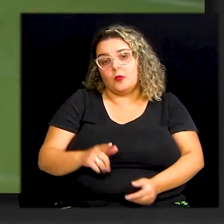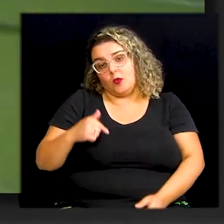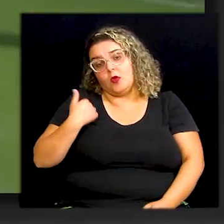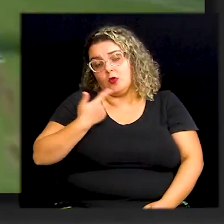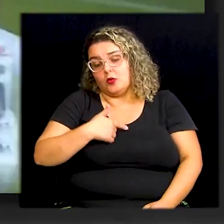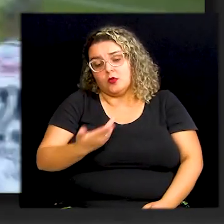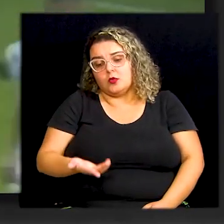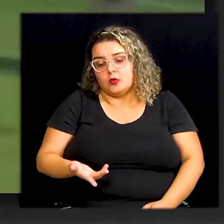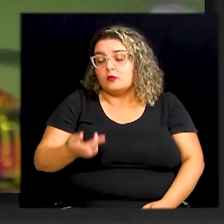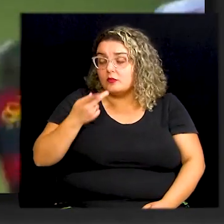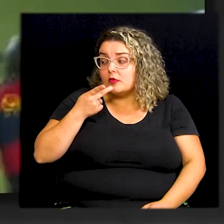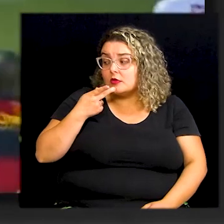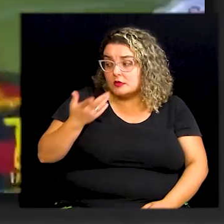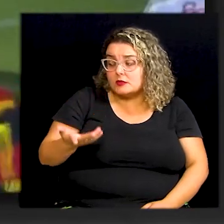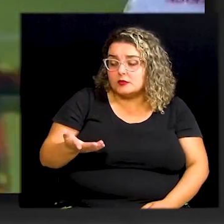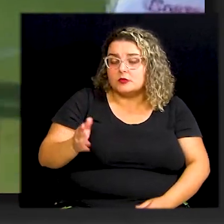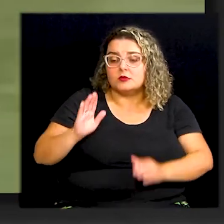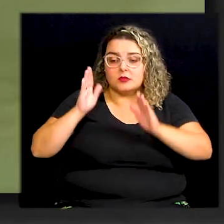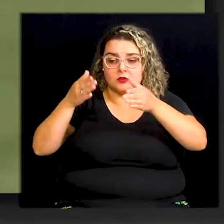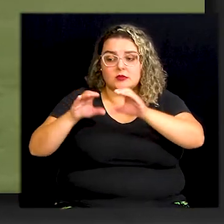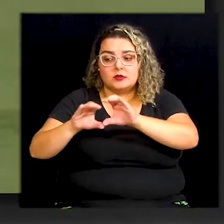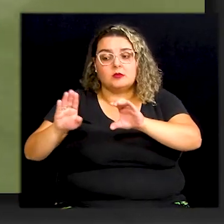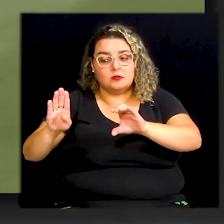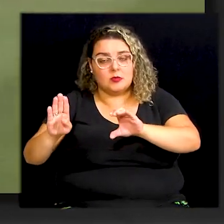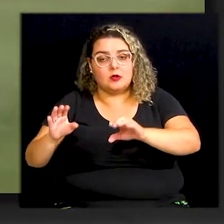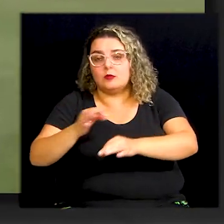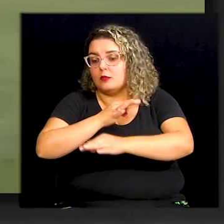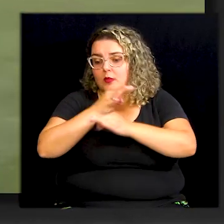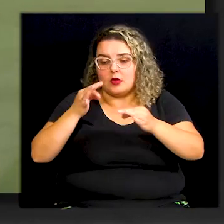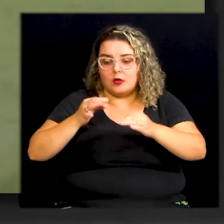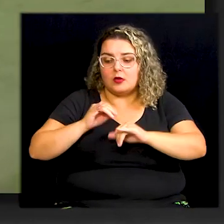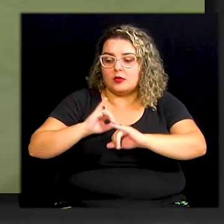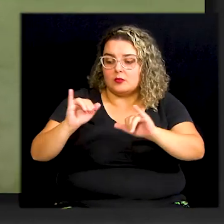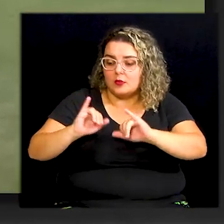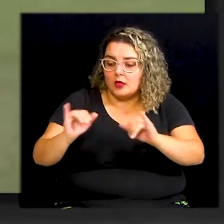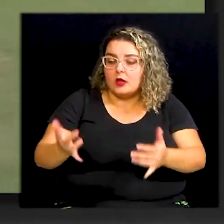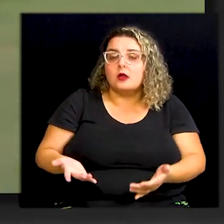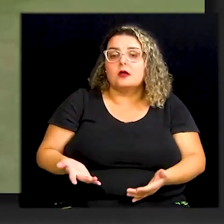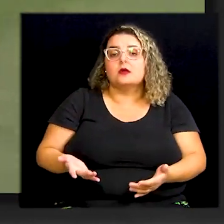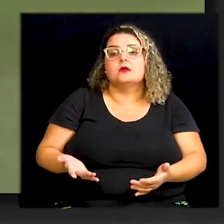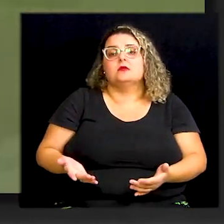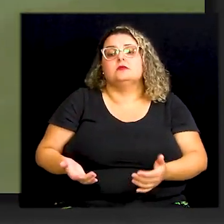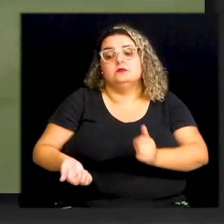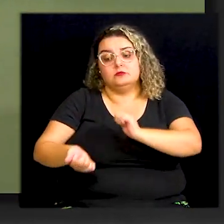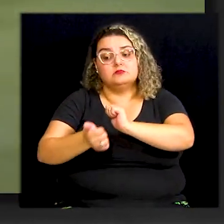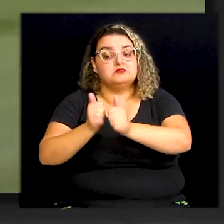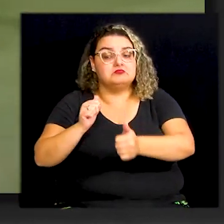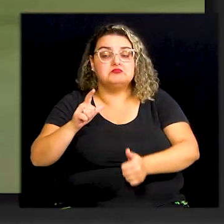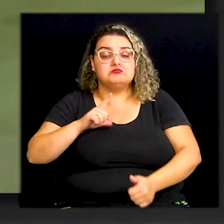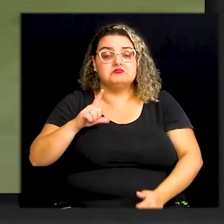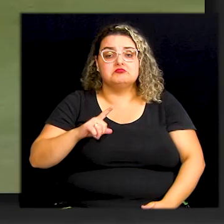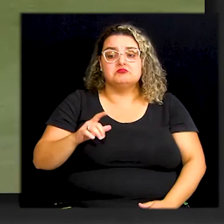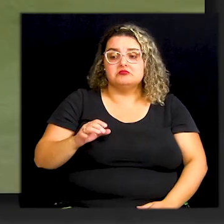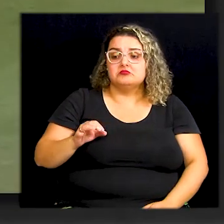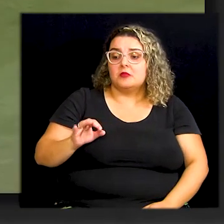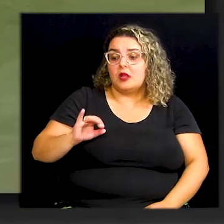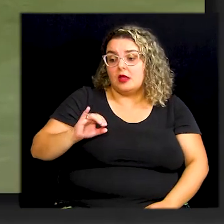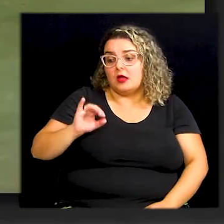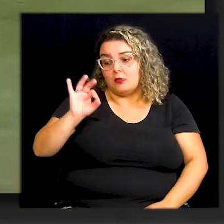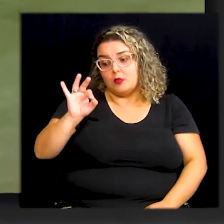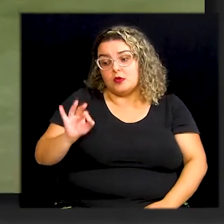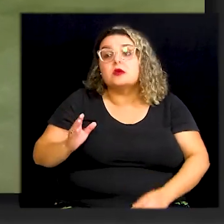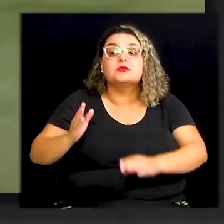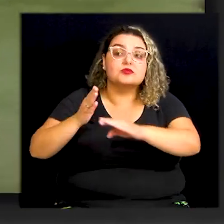a gente, igual eu falei, a gente focou na Série B em fazer uma ótima campanha. Tivemos até a chance de acesso,